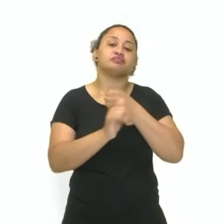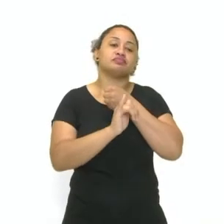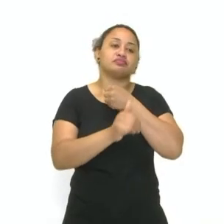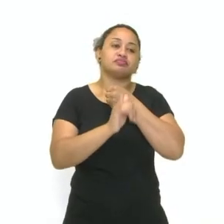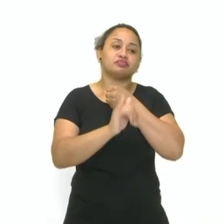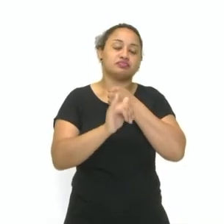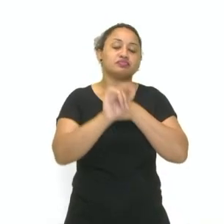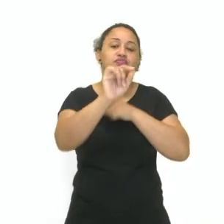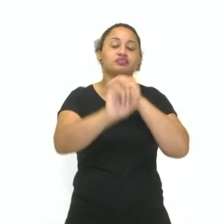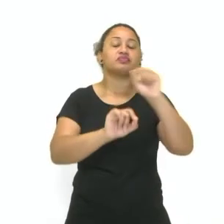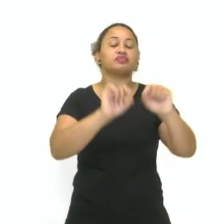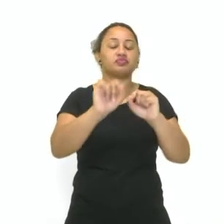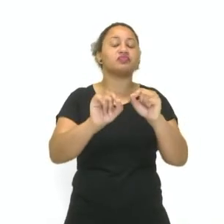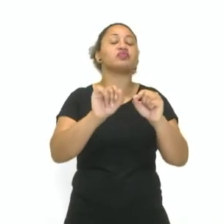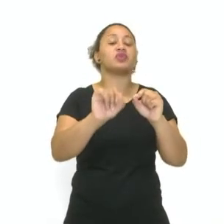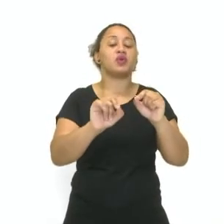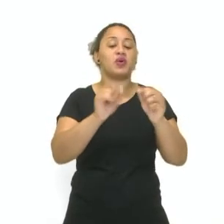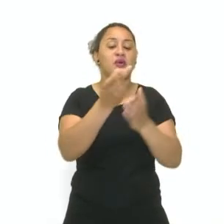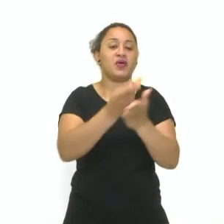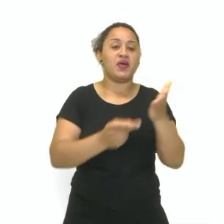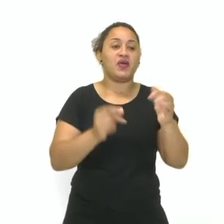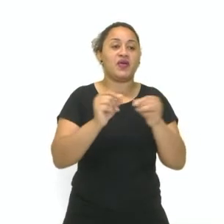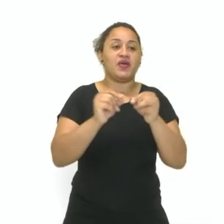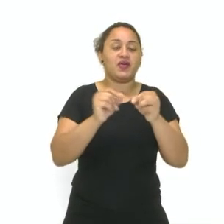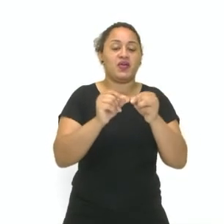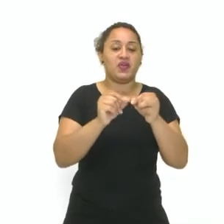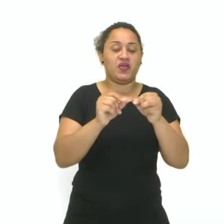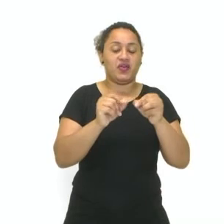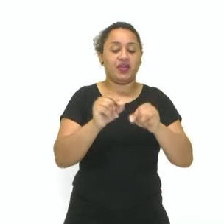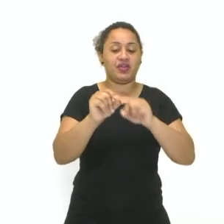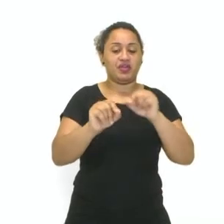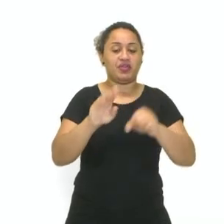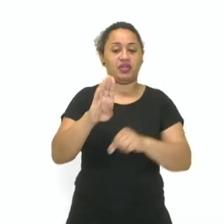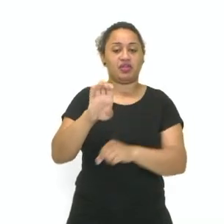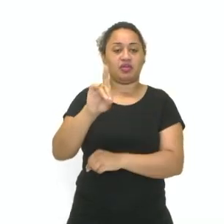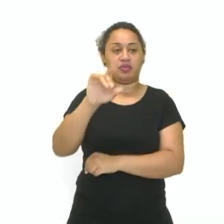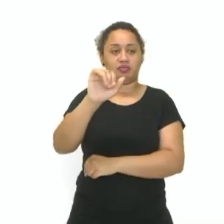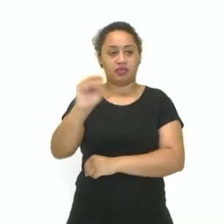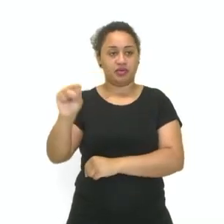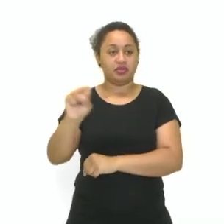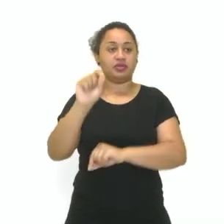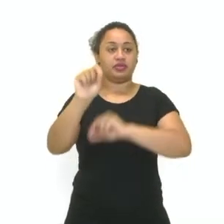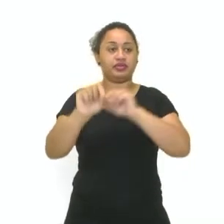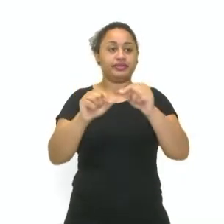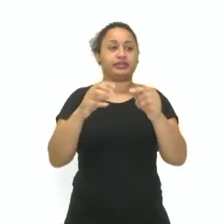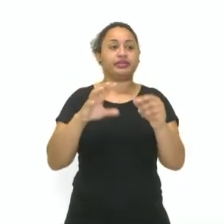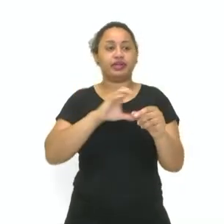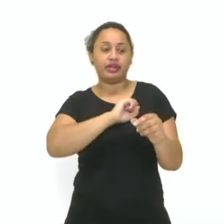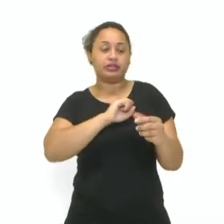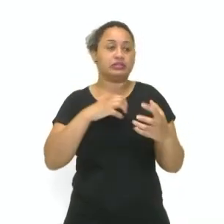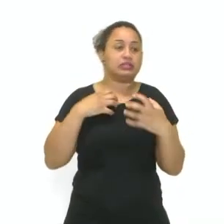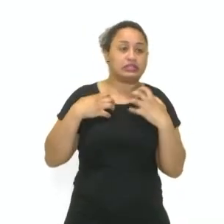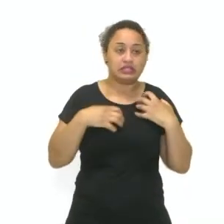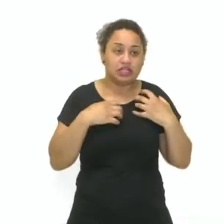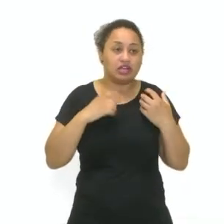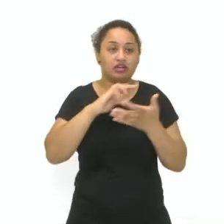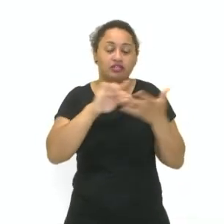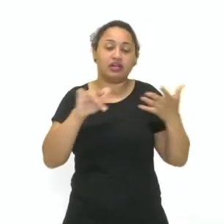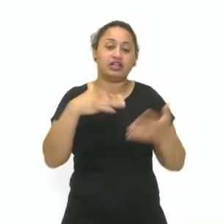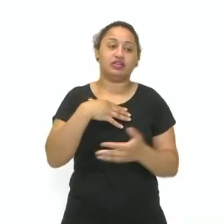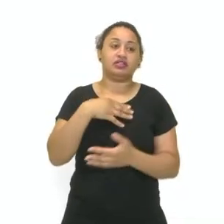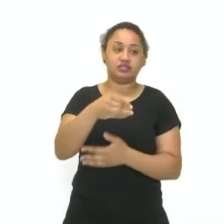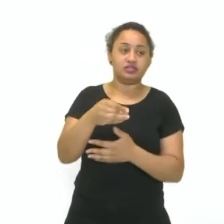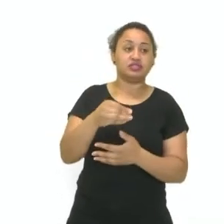poeta faz as suas bodas de esmeralda com poesia, amaram-se, atormentaram-se, tiveram muitos filhos,